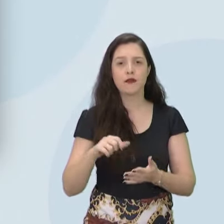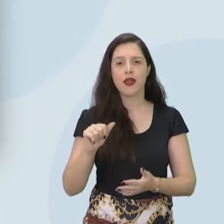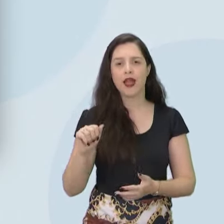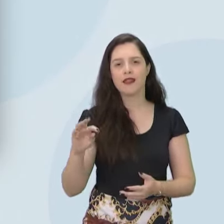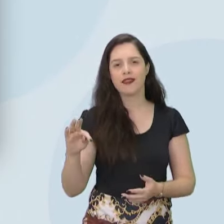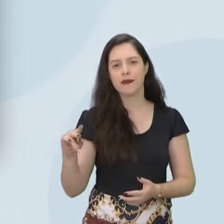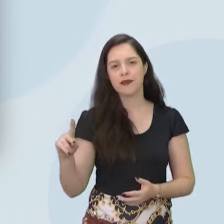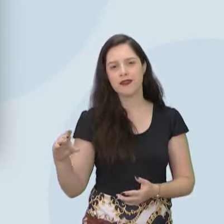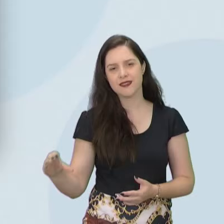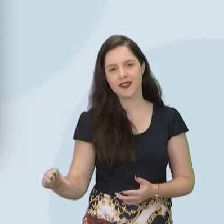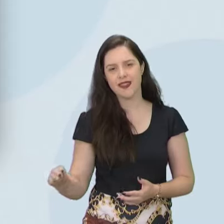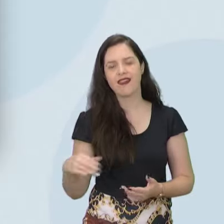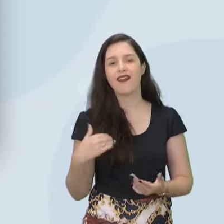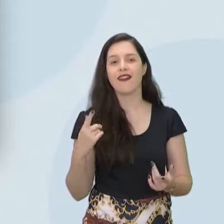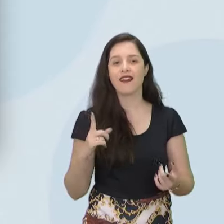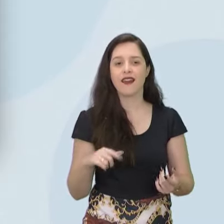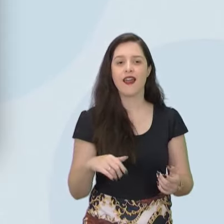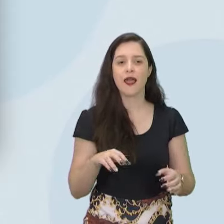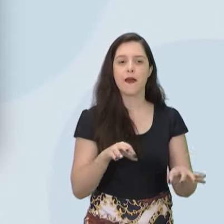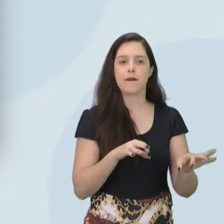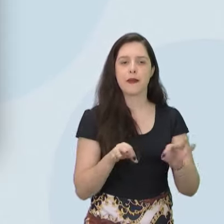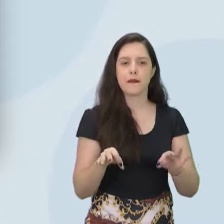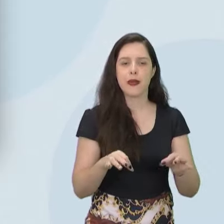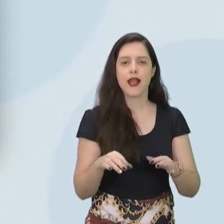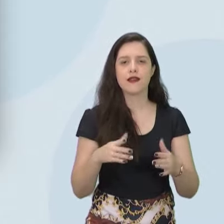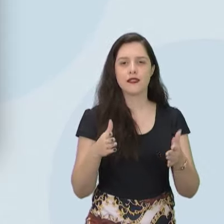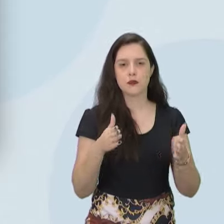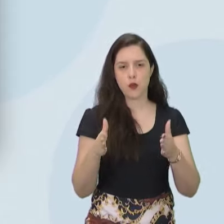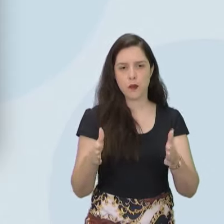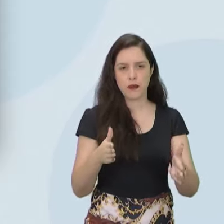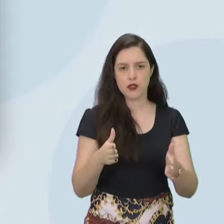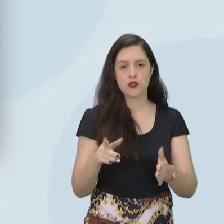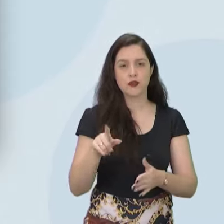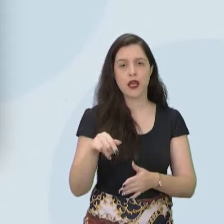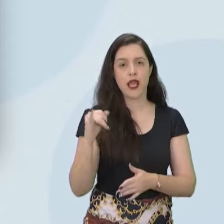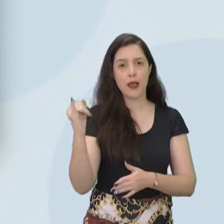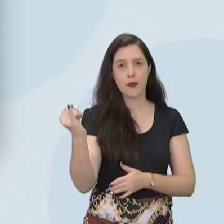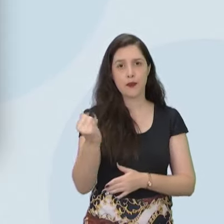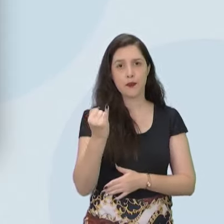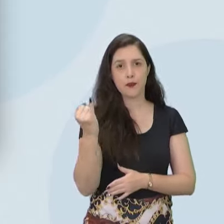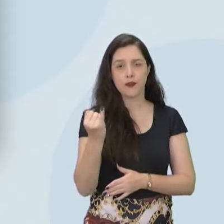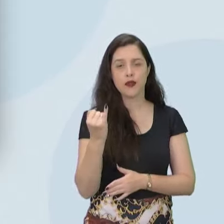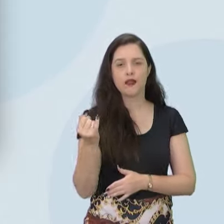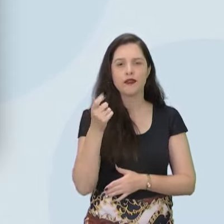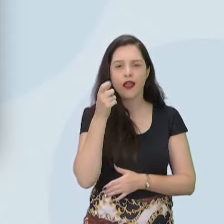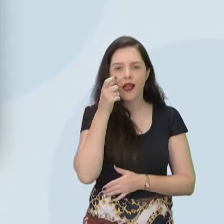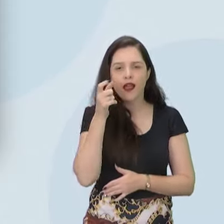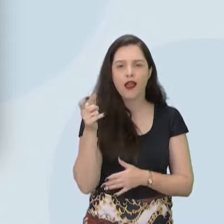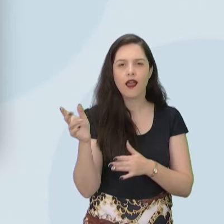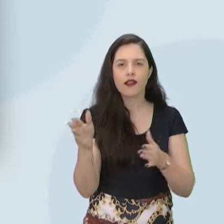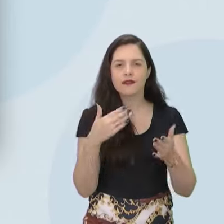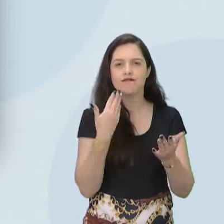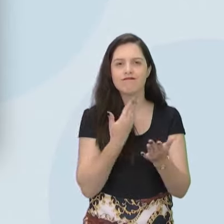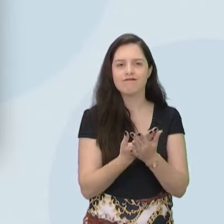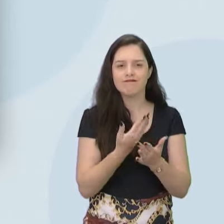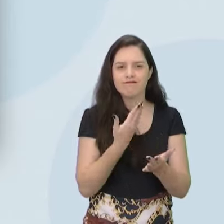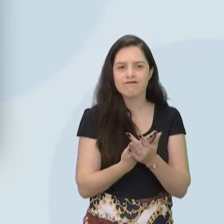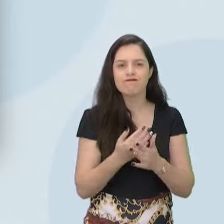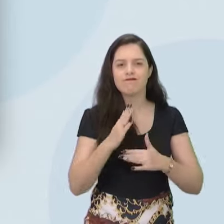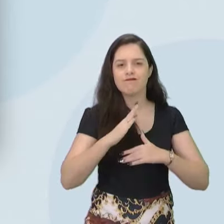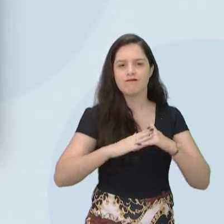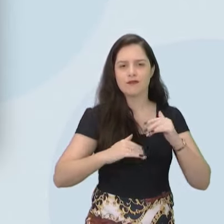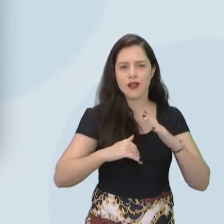A gente só está preparando esse momento, né? Importantíssimo estar discutindo, né, estudar as habilidades